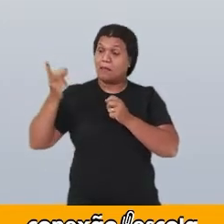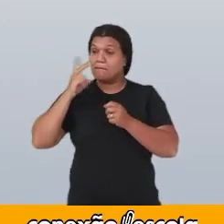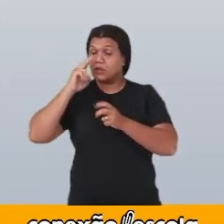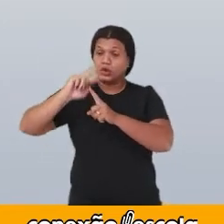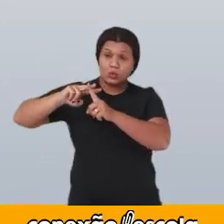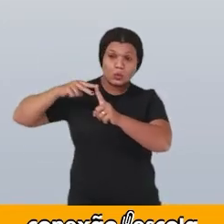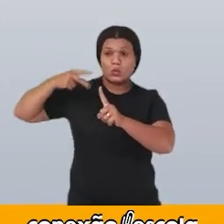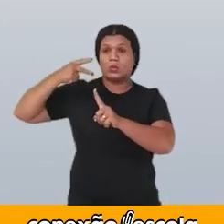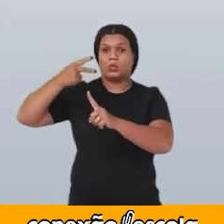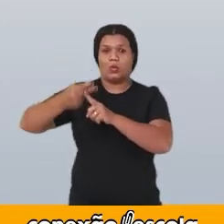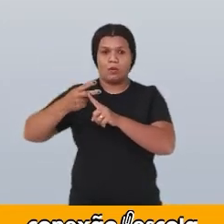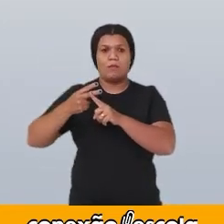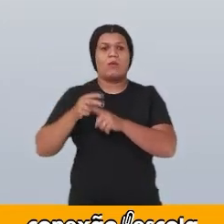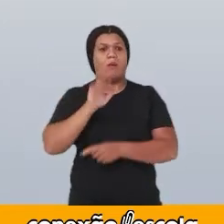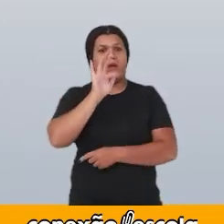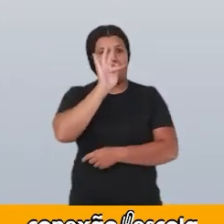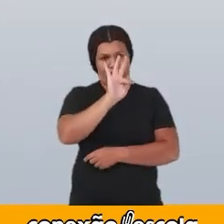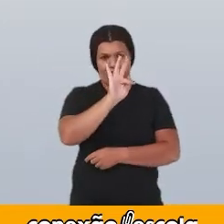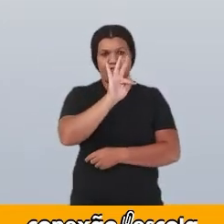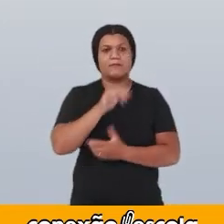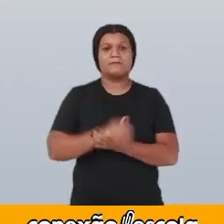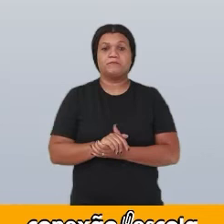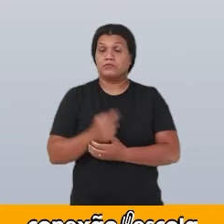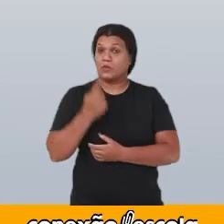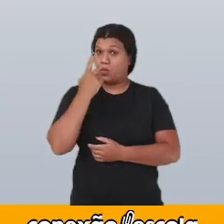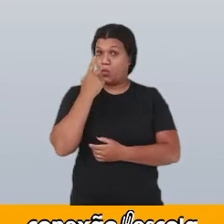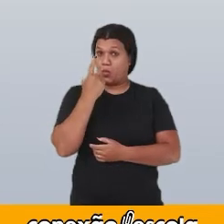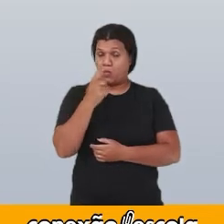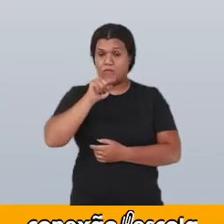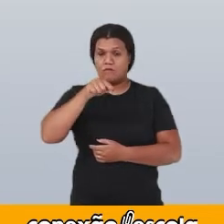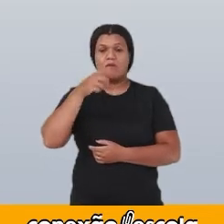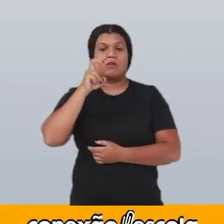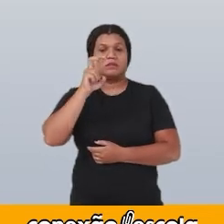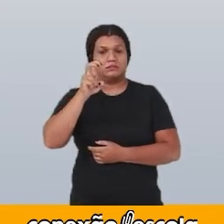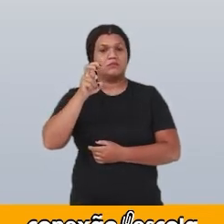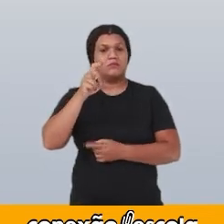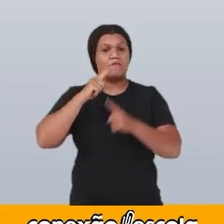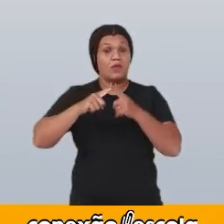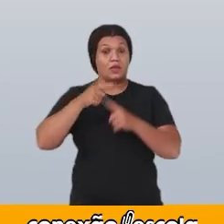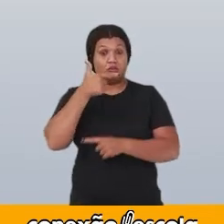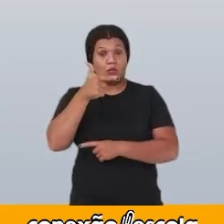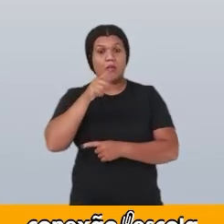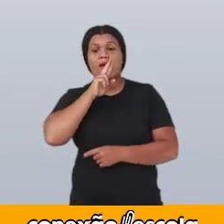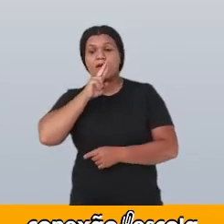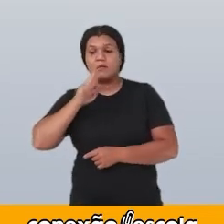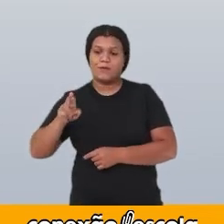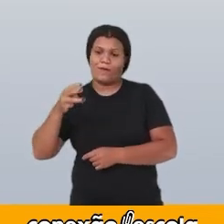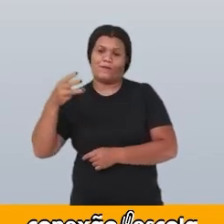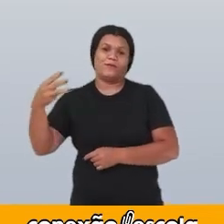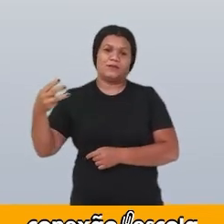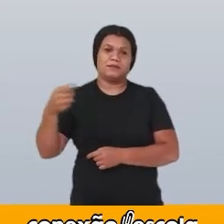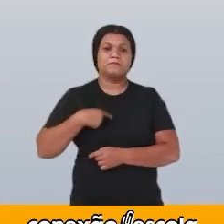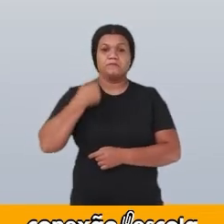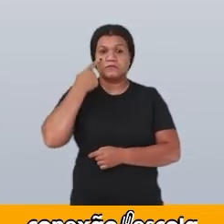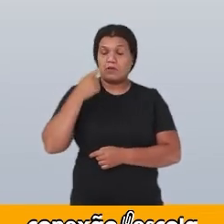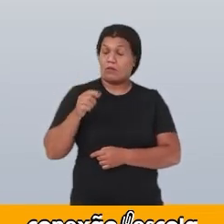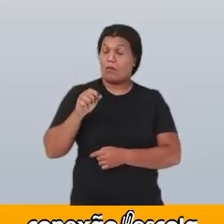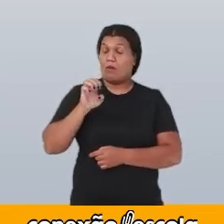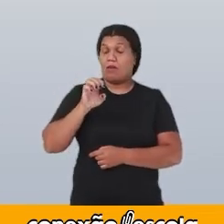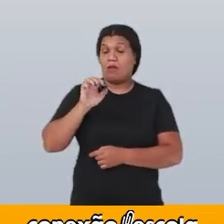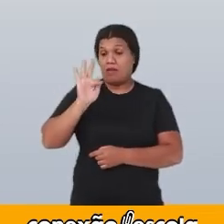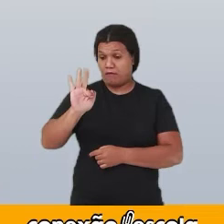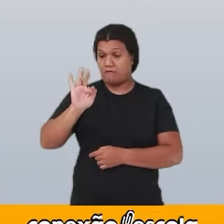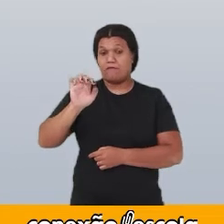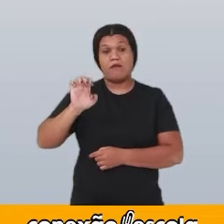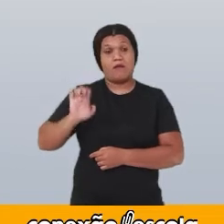F. 1,5 vezes 2 é 3. O lado FE é